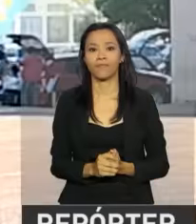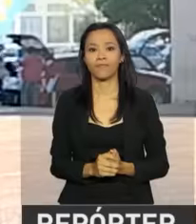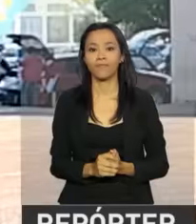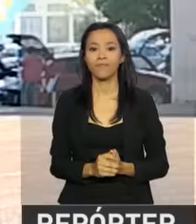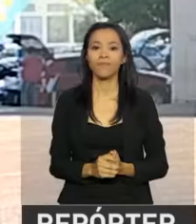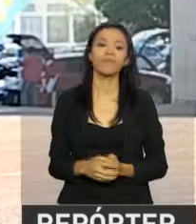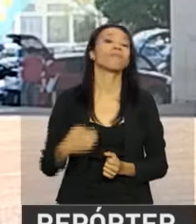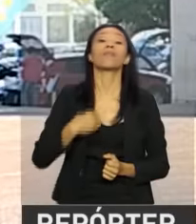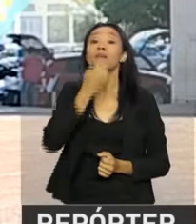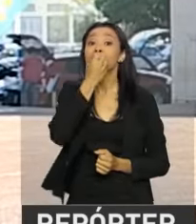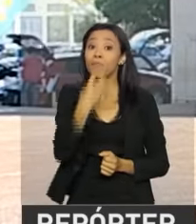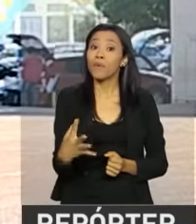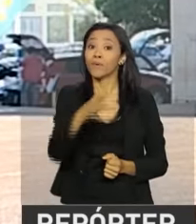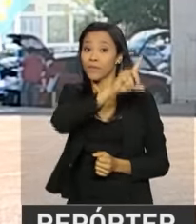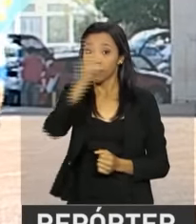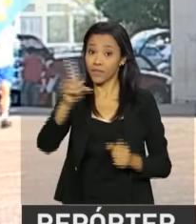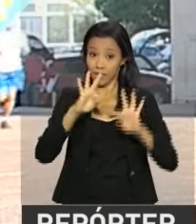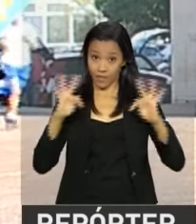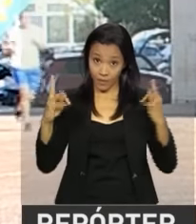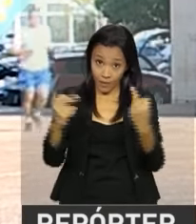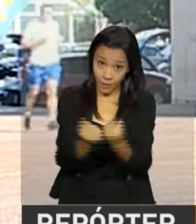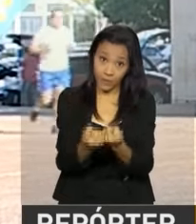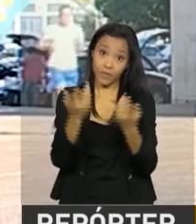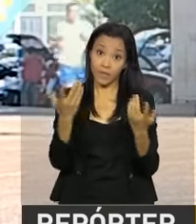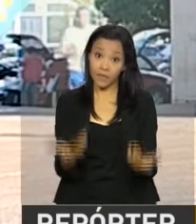Bom dia, Renato. Um bom dia a todos. Olha,